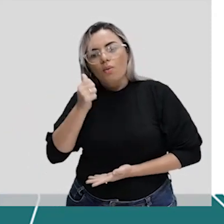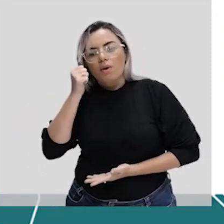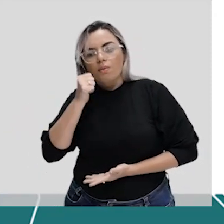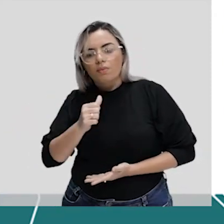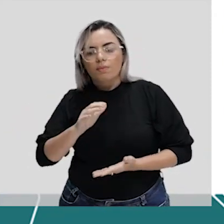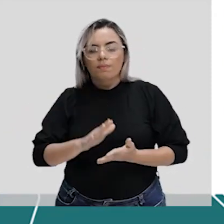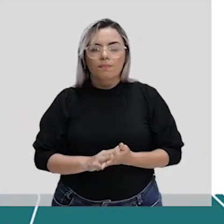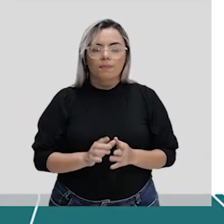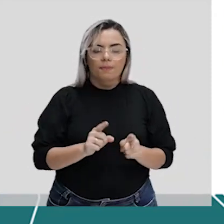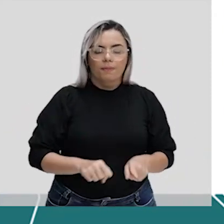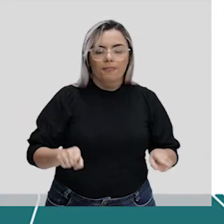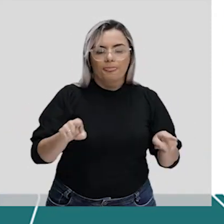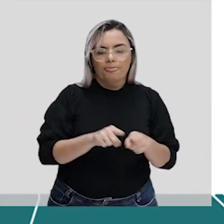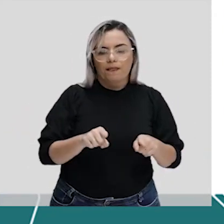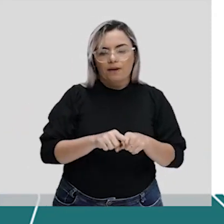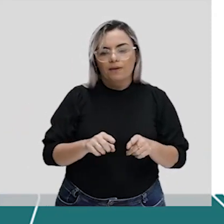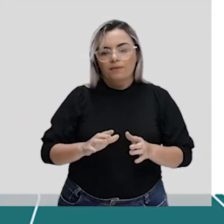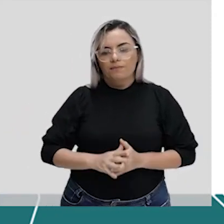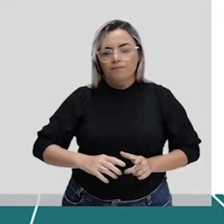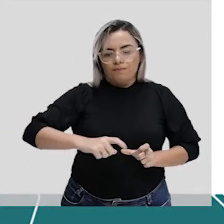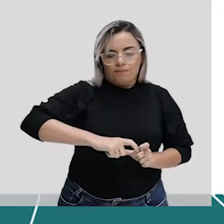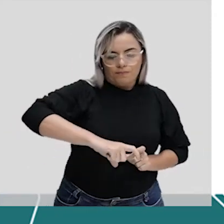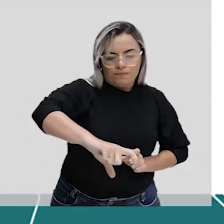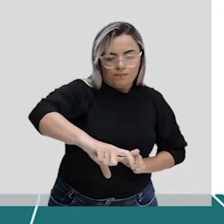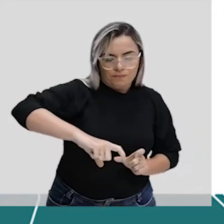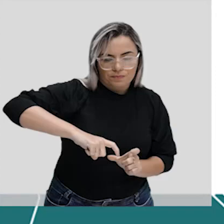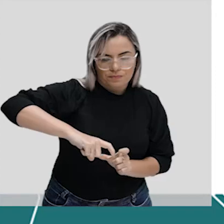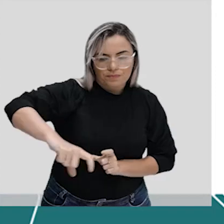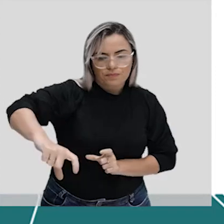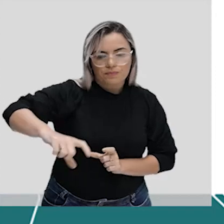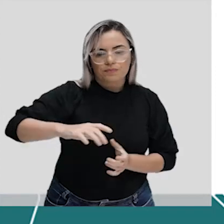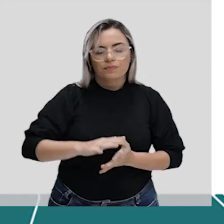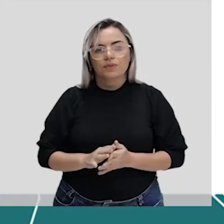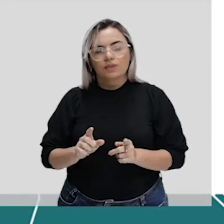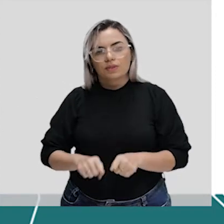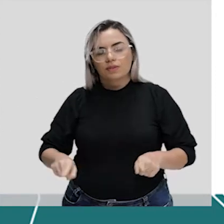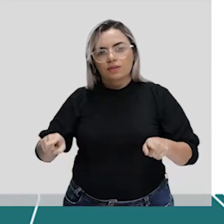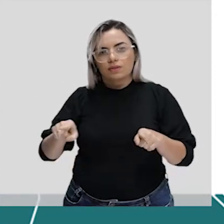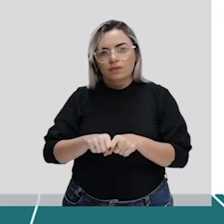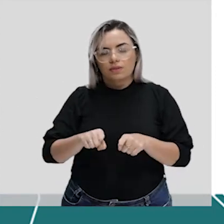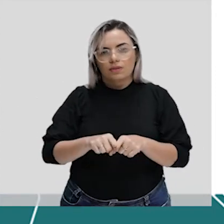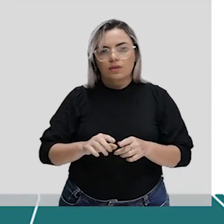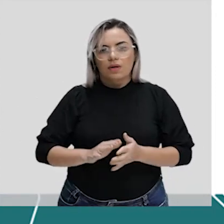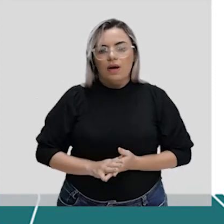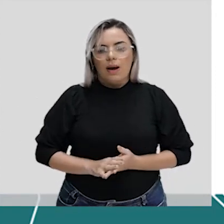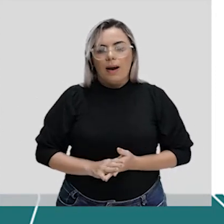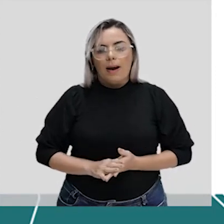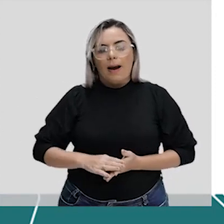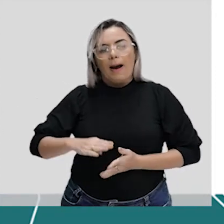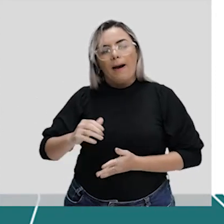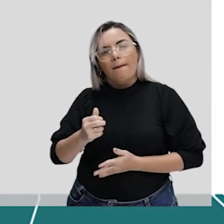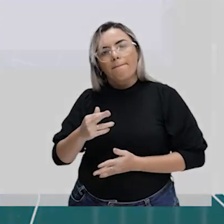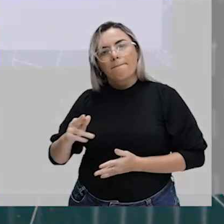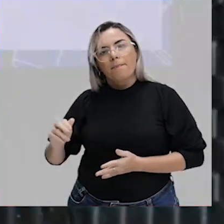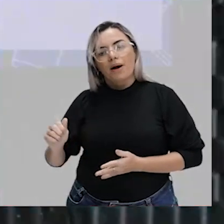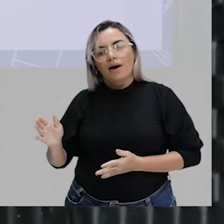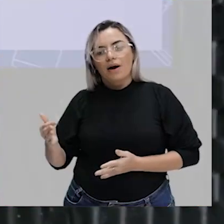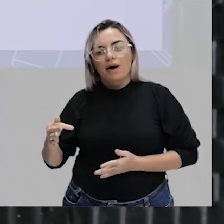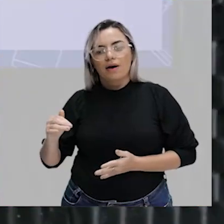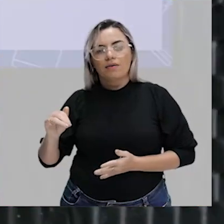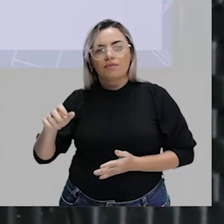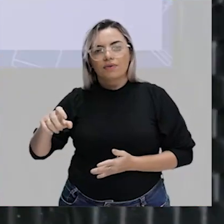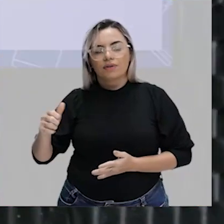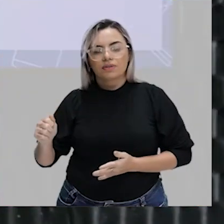feminino. Nós temos as barras paralelas e nós temos a barra fixa. Essas duas também são exclusivas do sexo